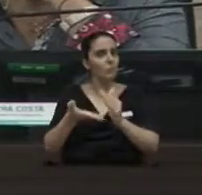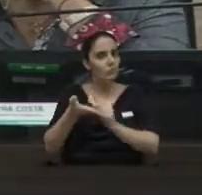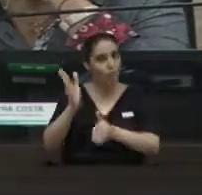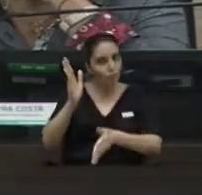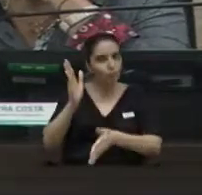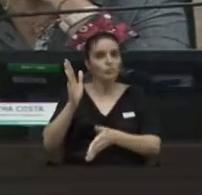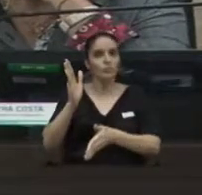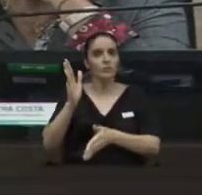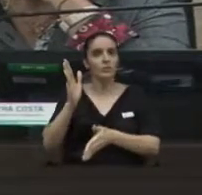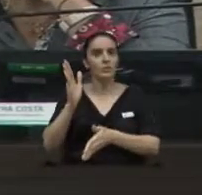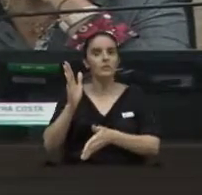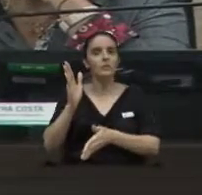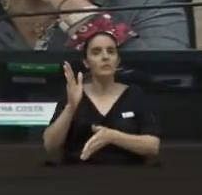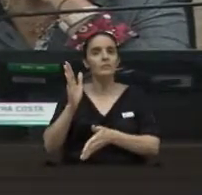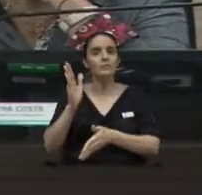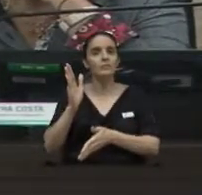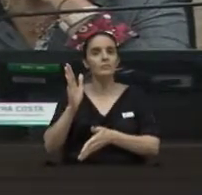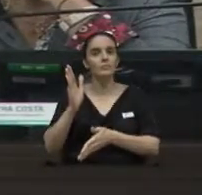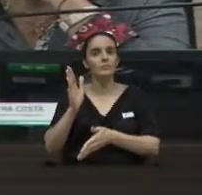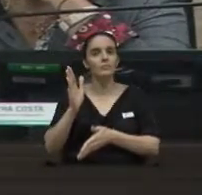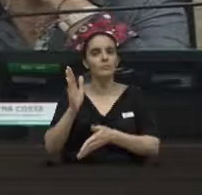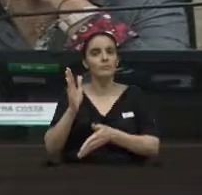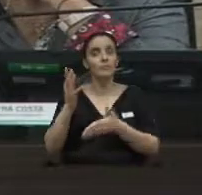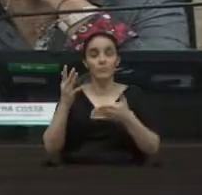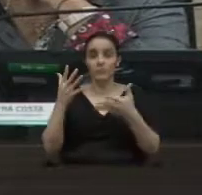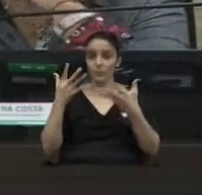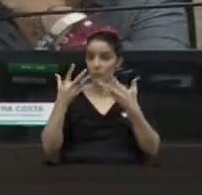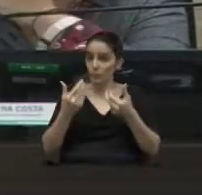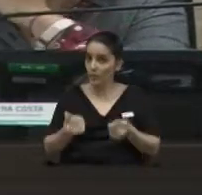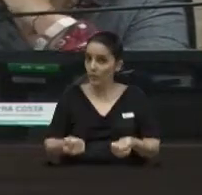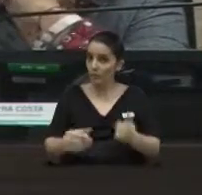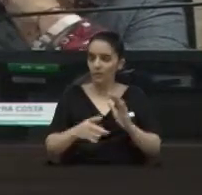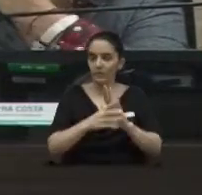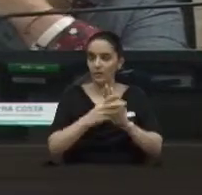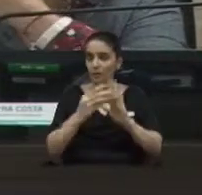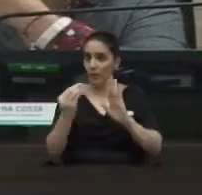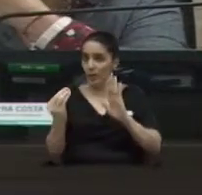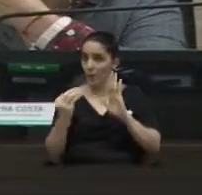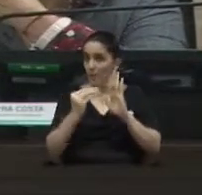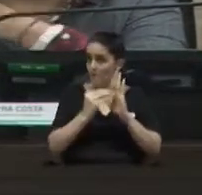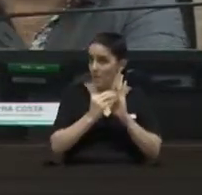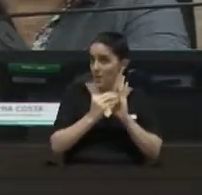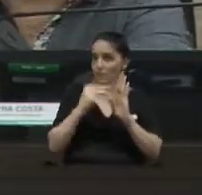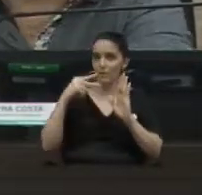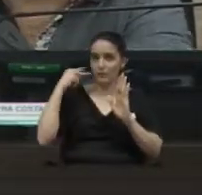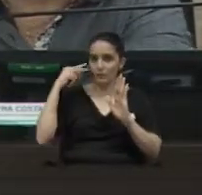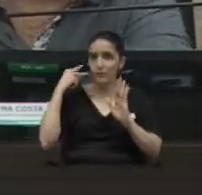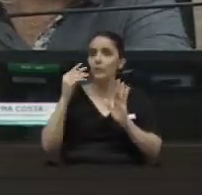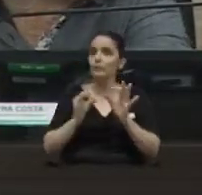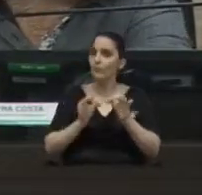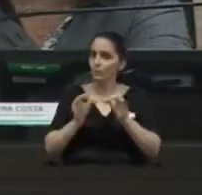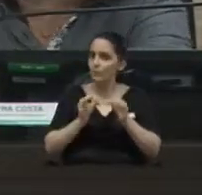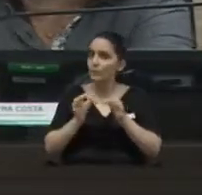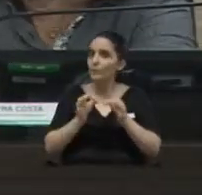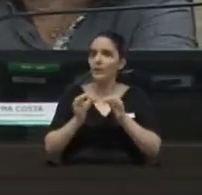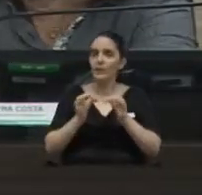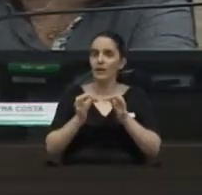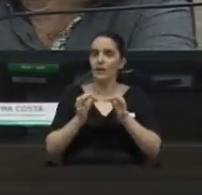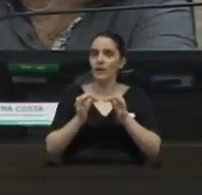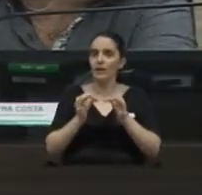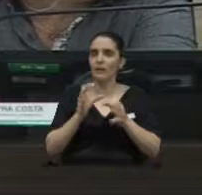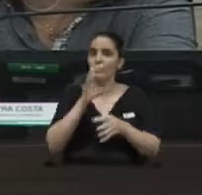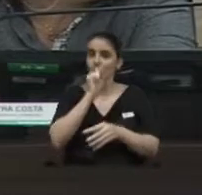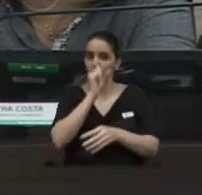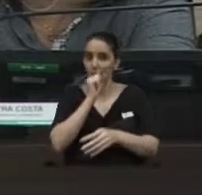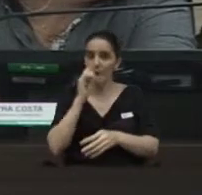com um aceite na emenda dos vereadores, que privilegia os finais de